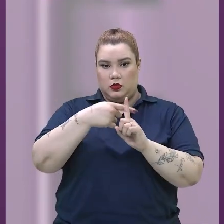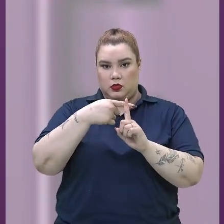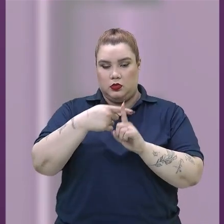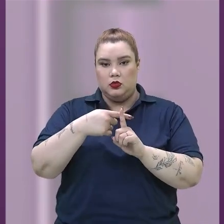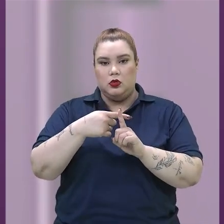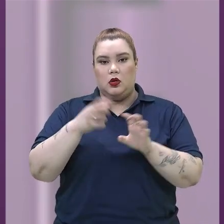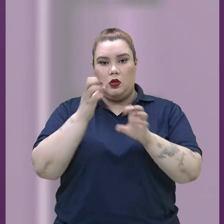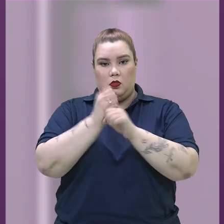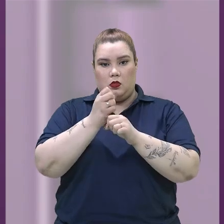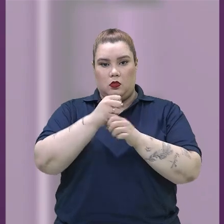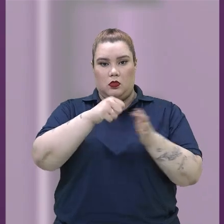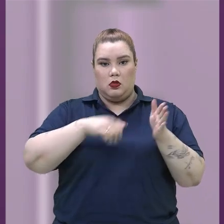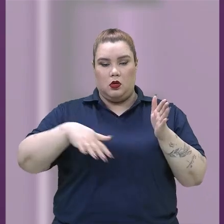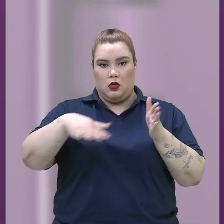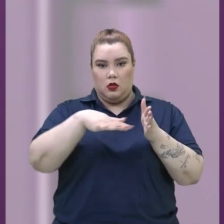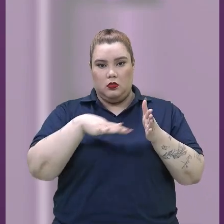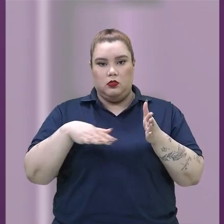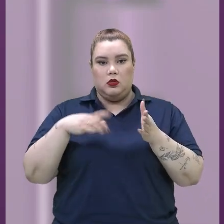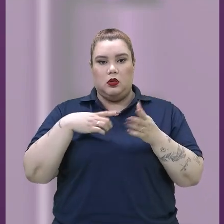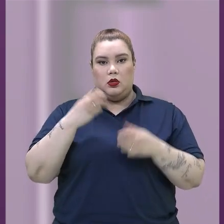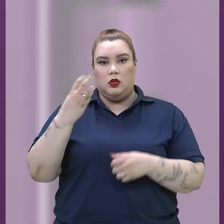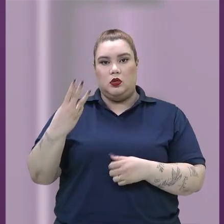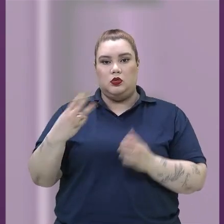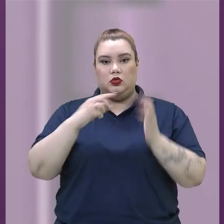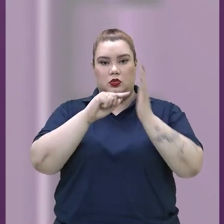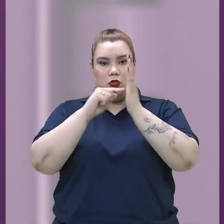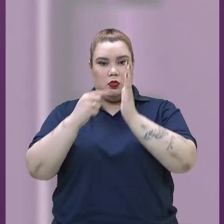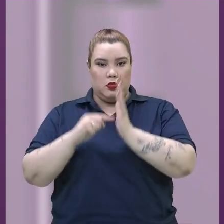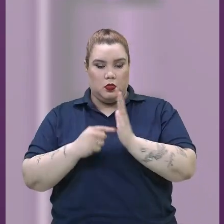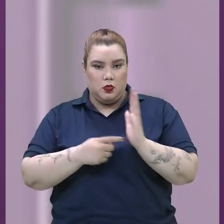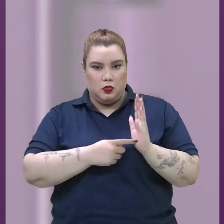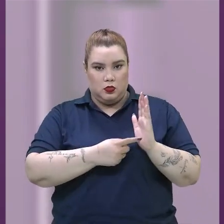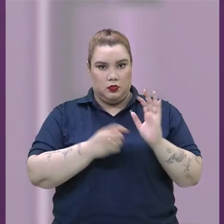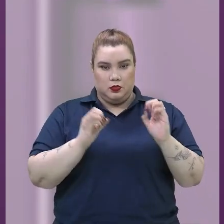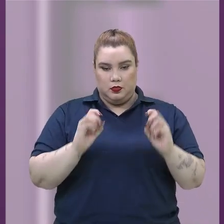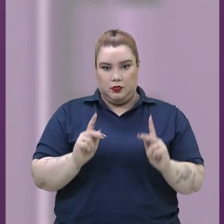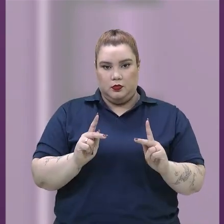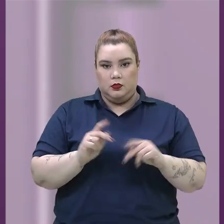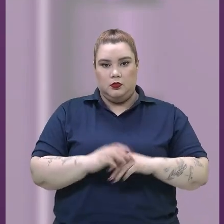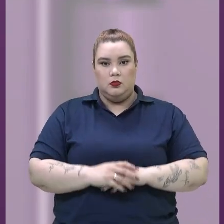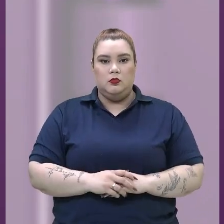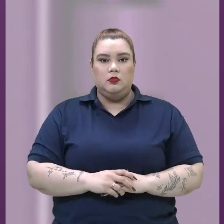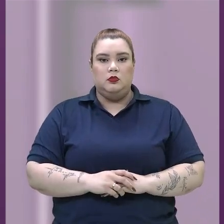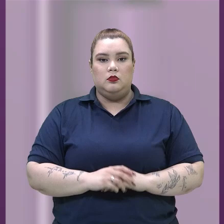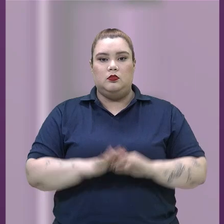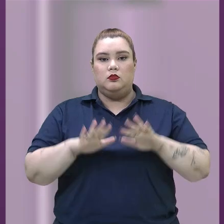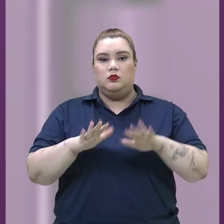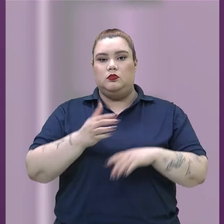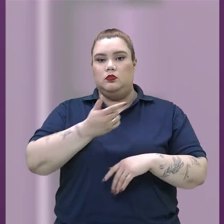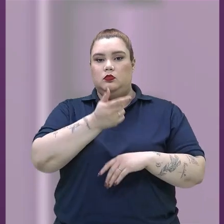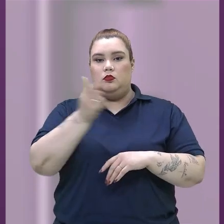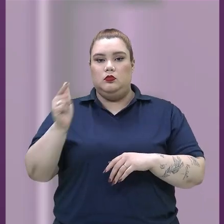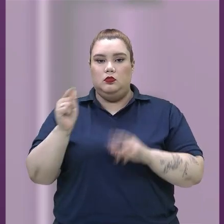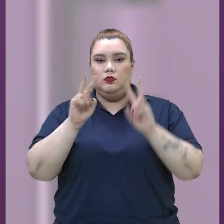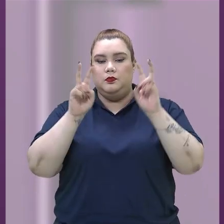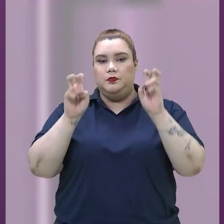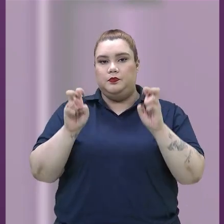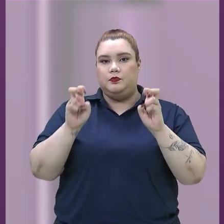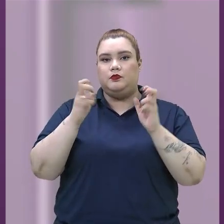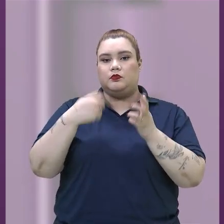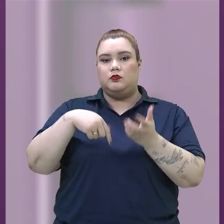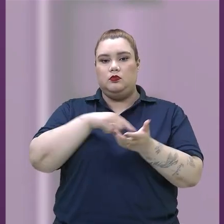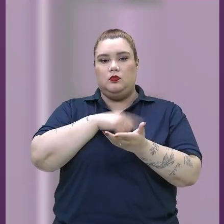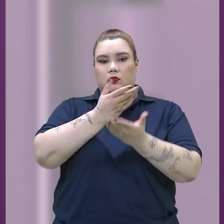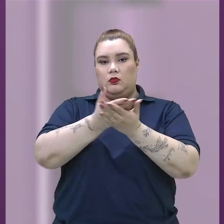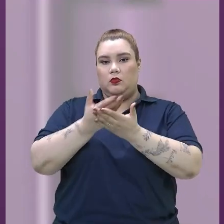área formada aí por 3 pontos, né. E aí, outro tema que nós vimos foi a conversão